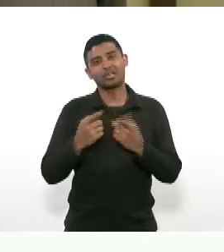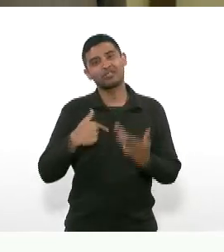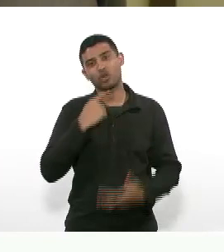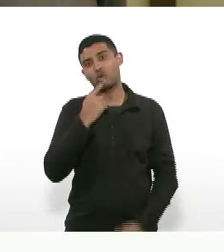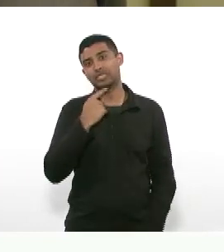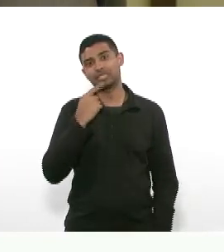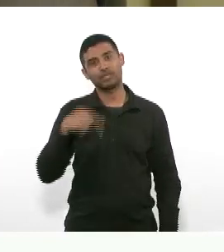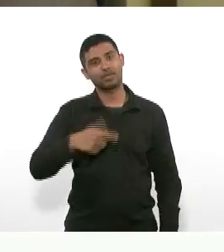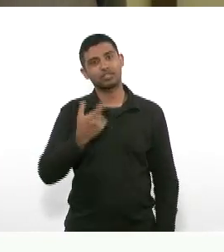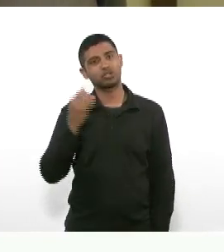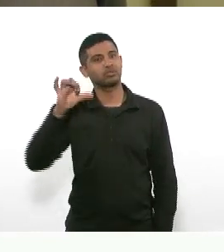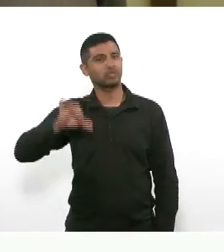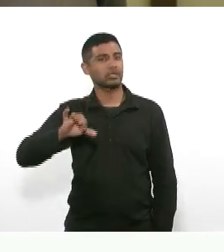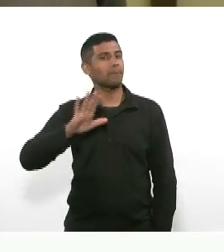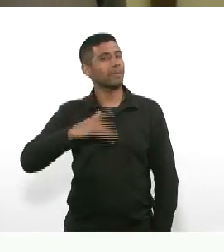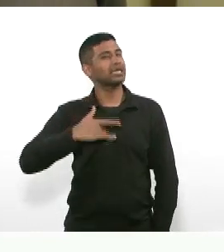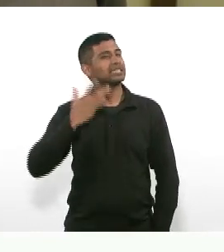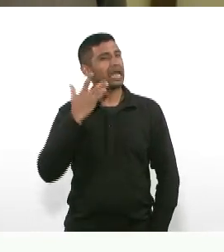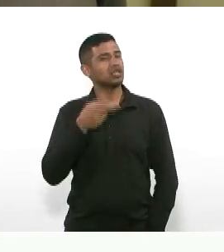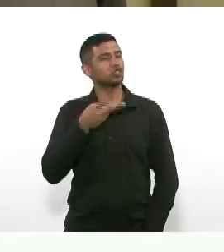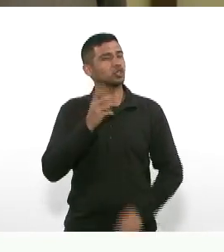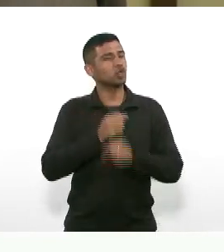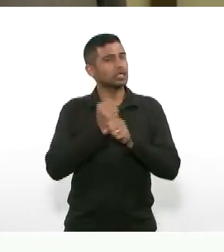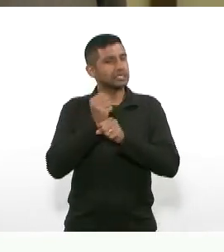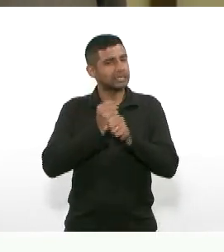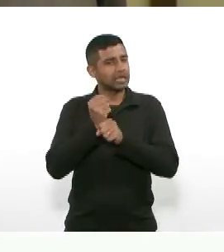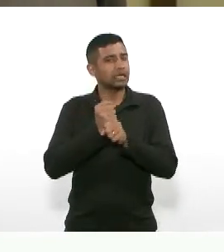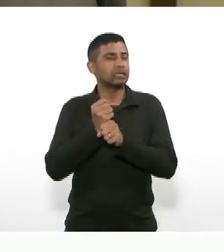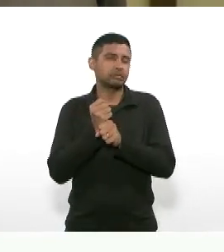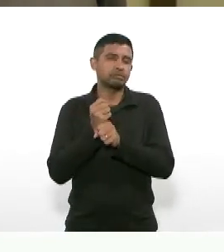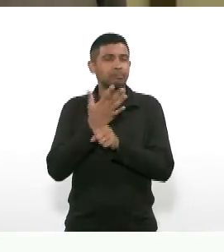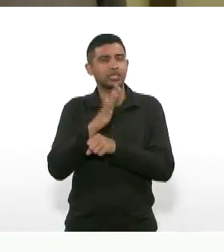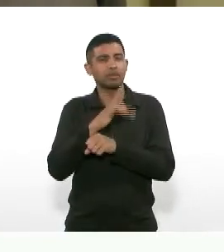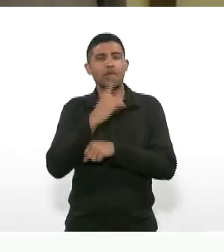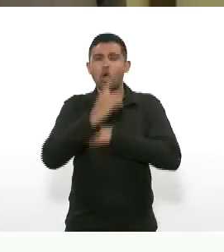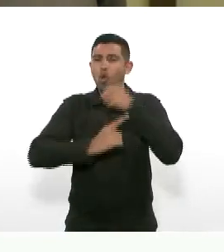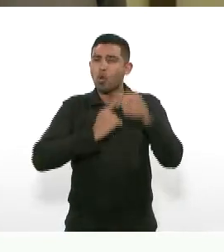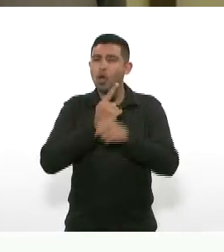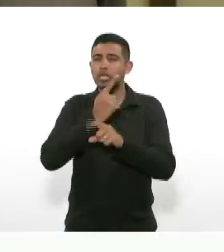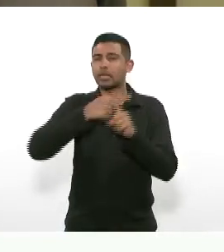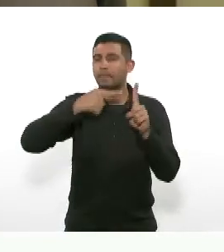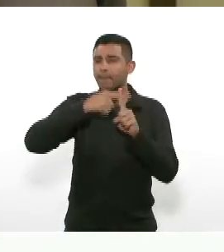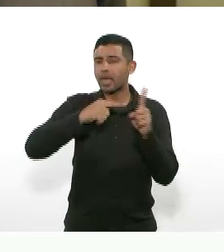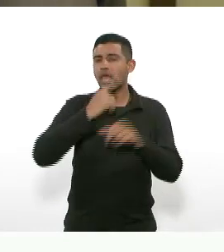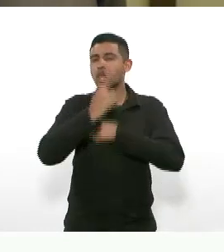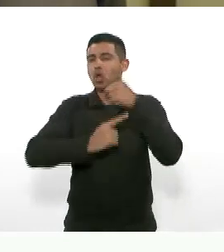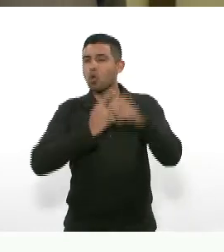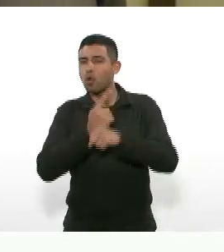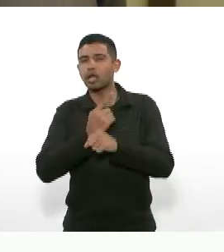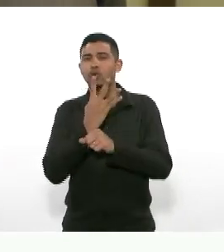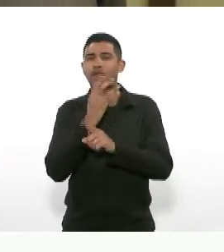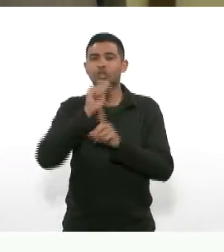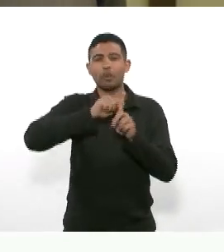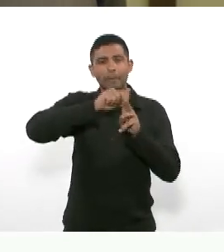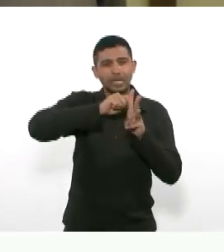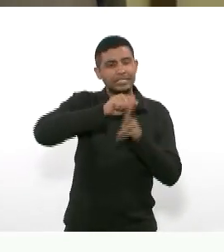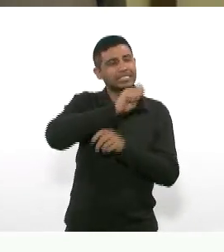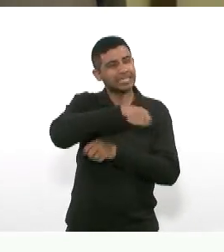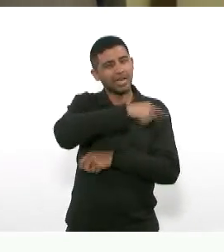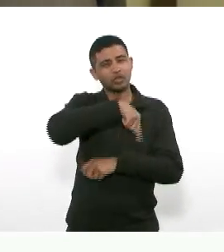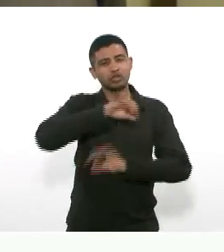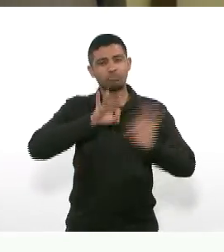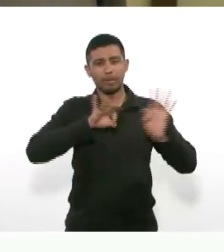mas ainda assim, em 2 anos, eu acredito que em mais 1 ano e meio, 1 ano e 4 meses, é possível a gente elaborar um bom